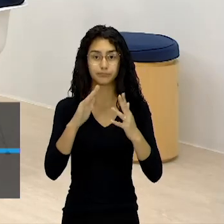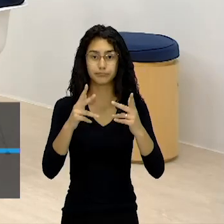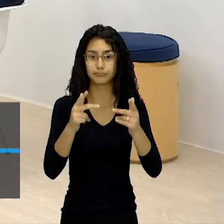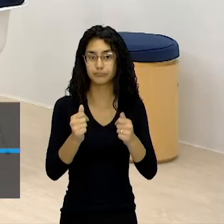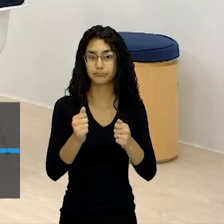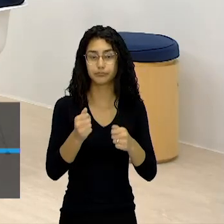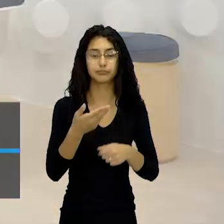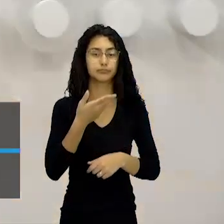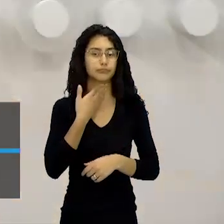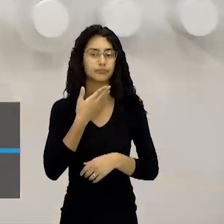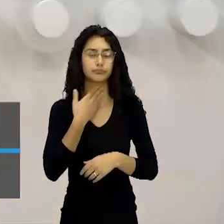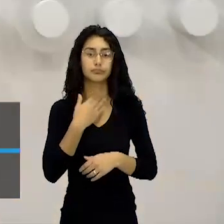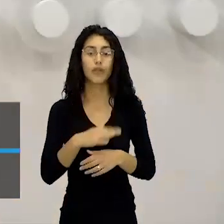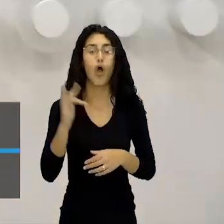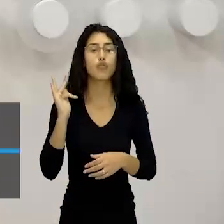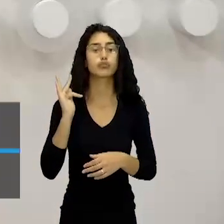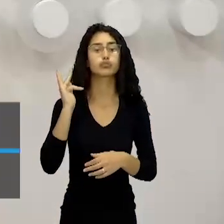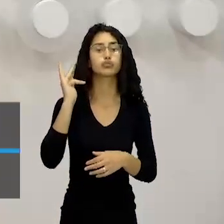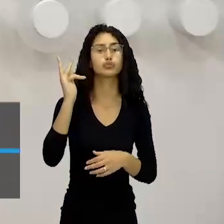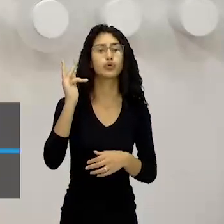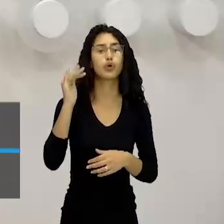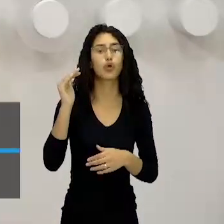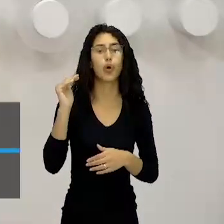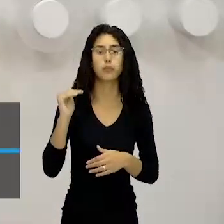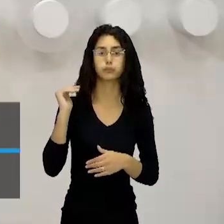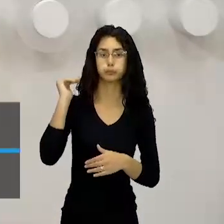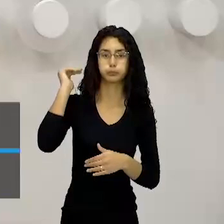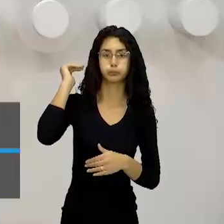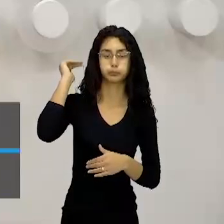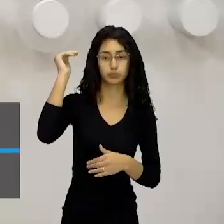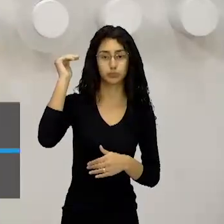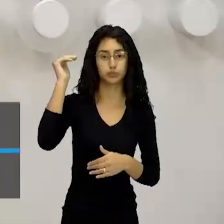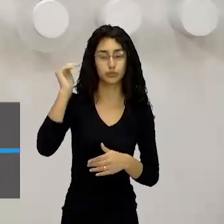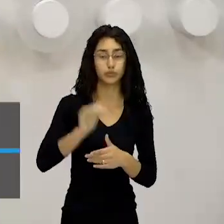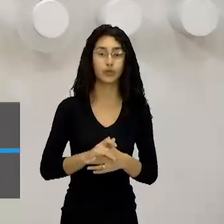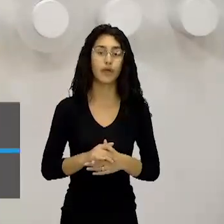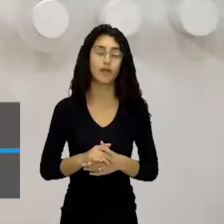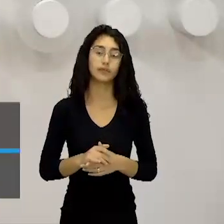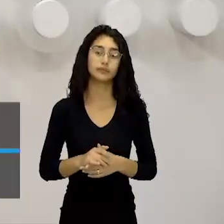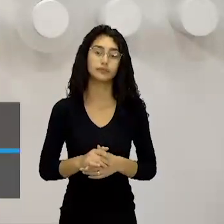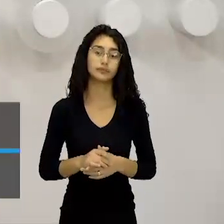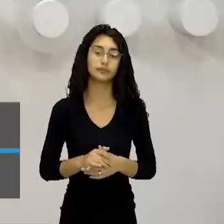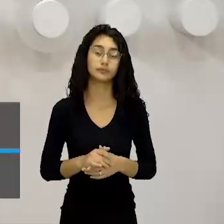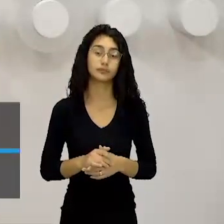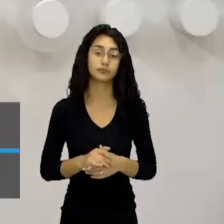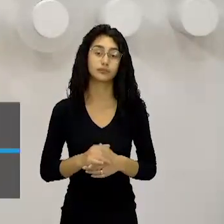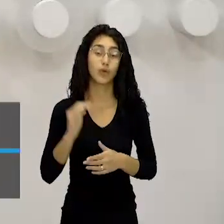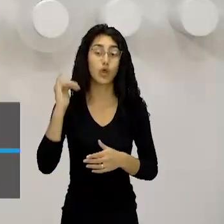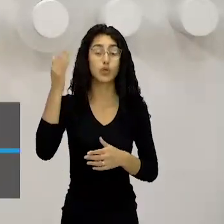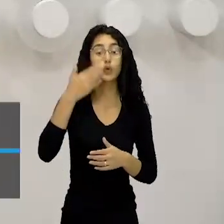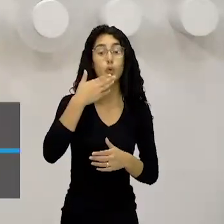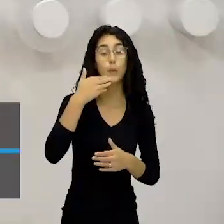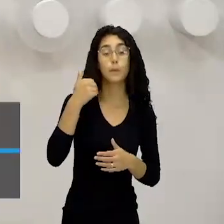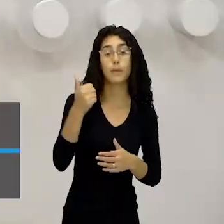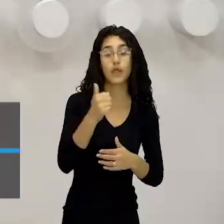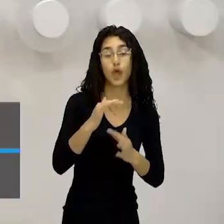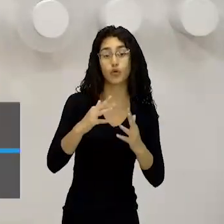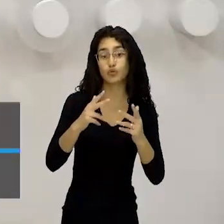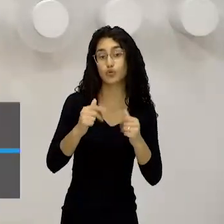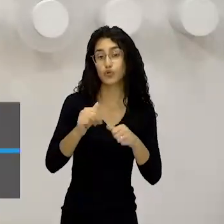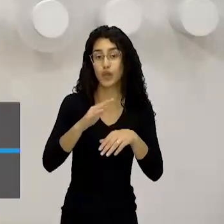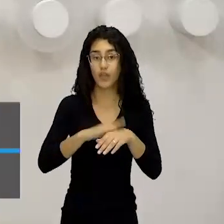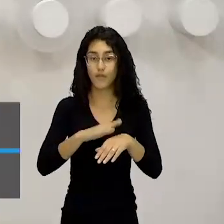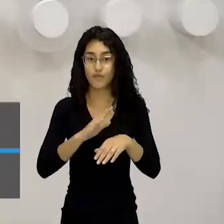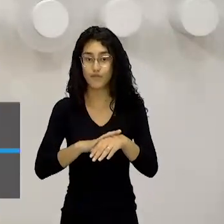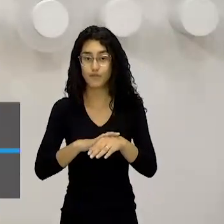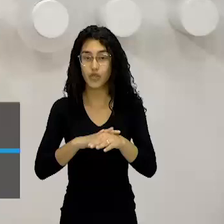lá na frente, ele vai se tornar um adulto que vai colher essas coisas que ele fez